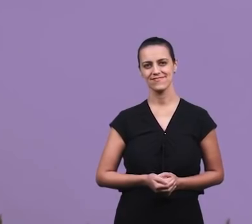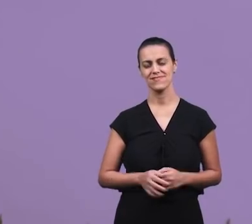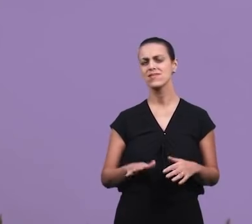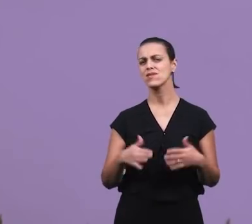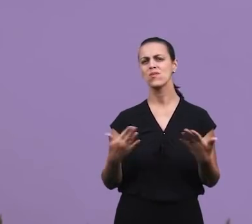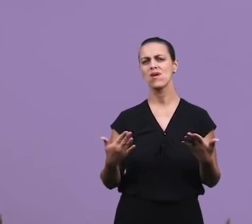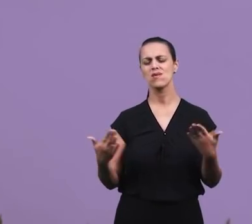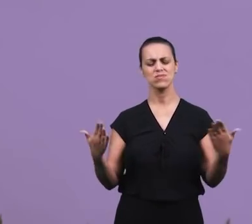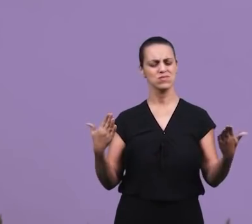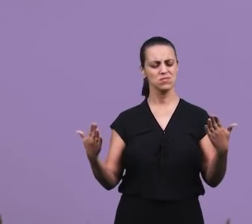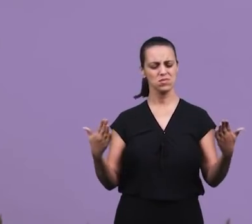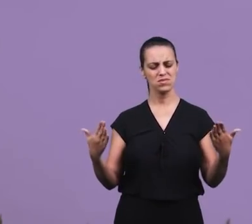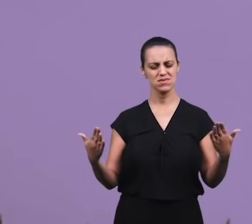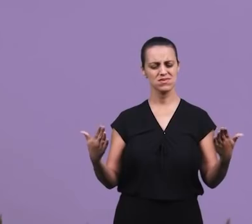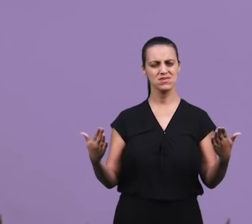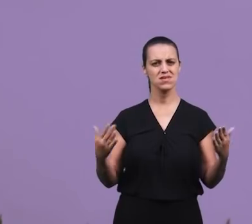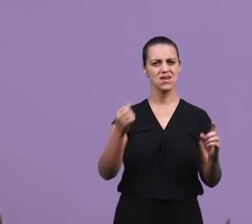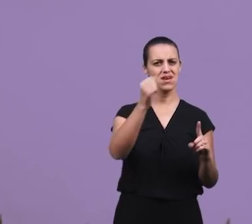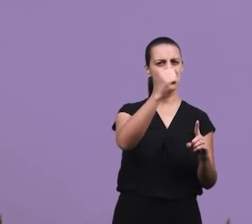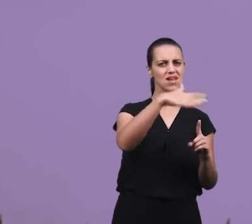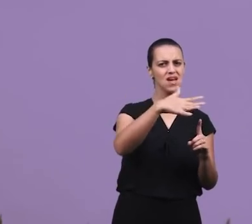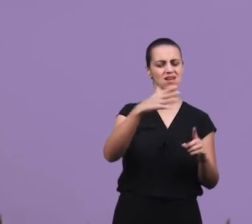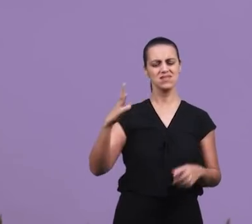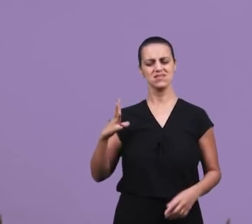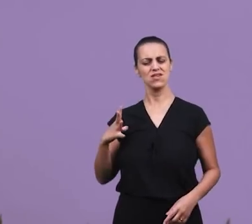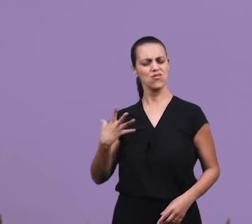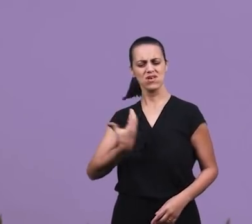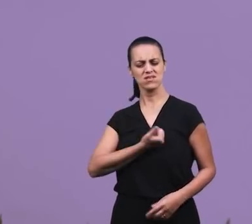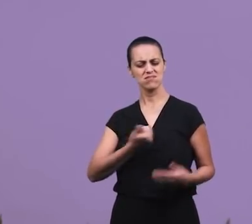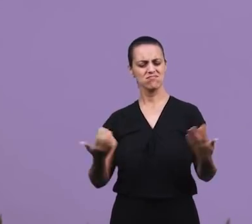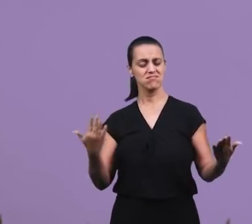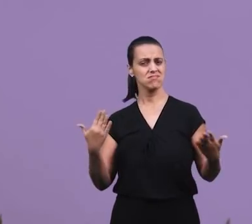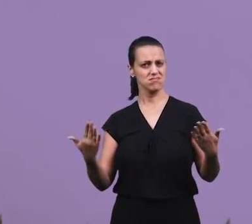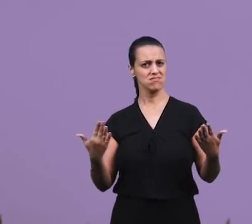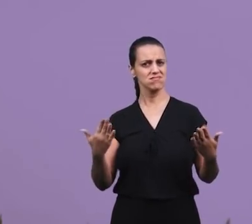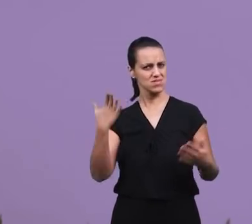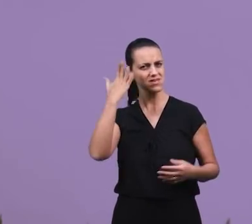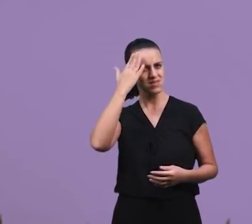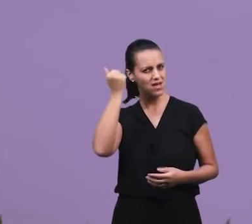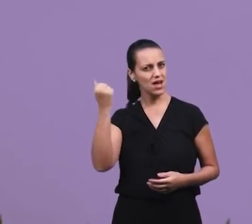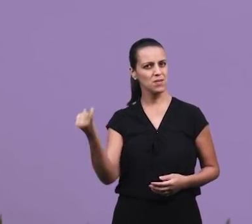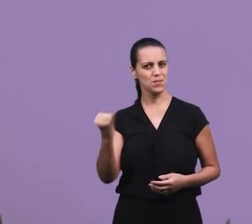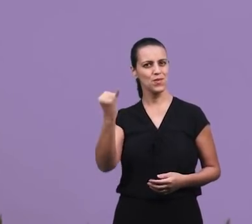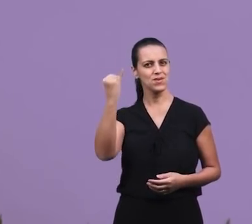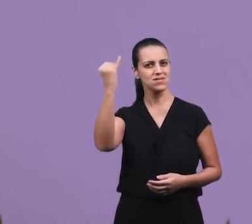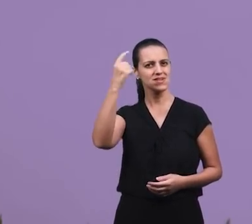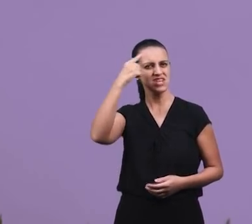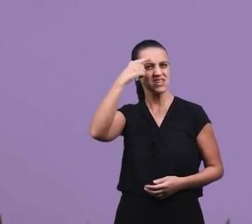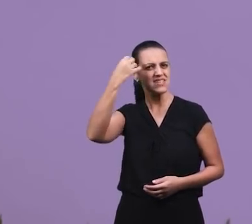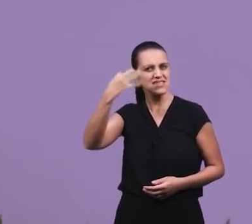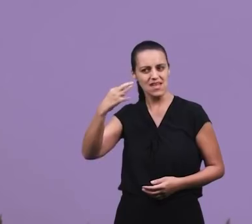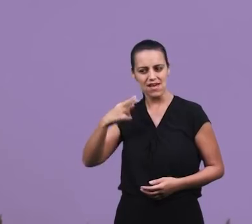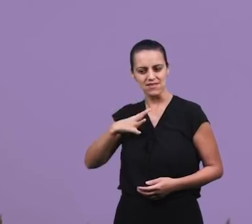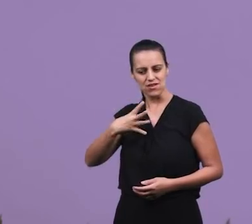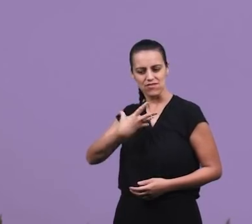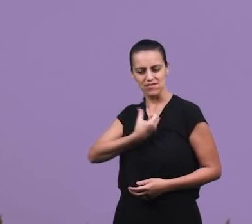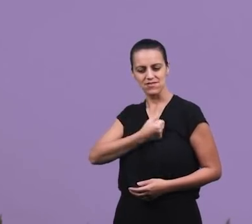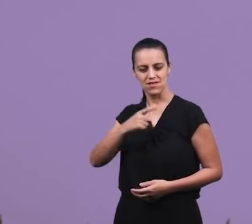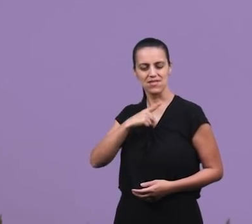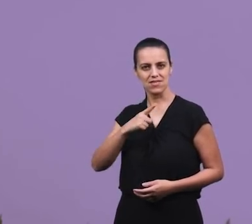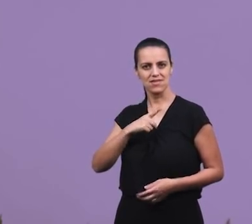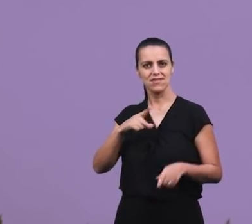Qual a relação entre graça e salvação? Todos sabemos como é importante termos a certeza da salvação